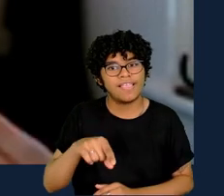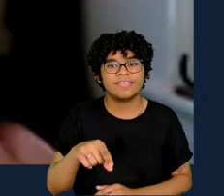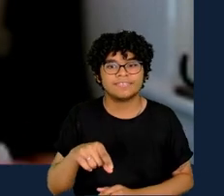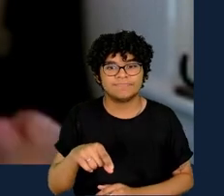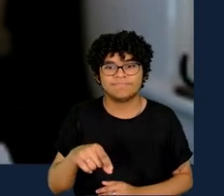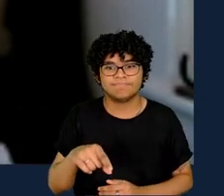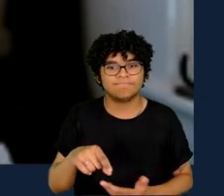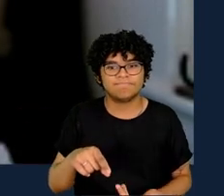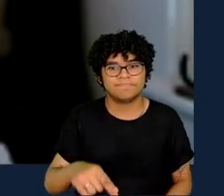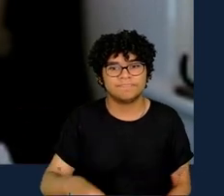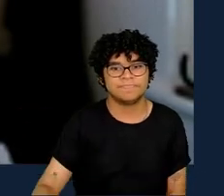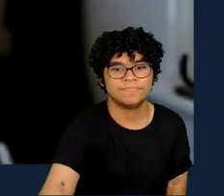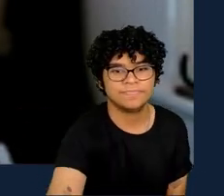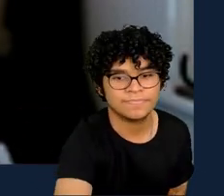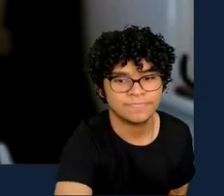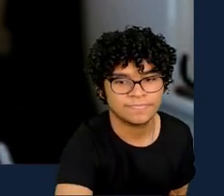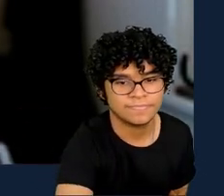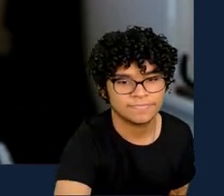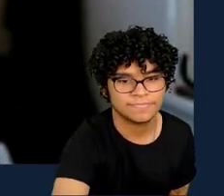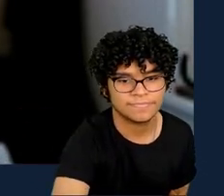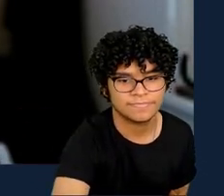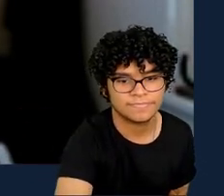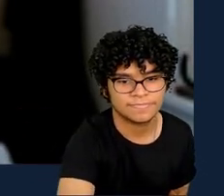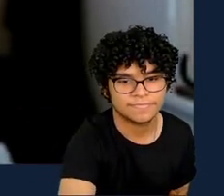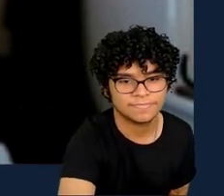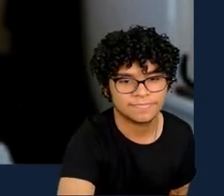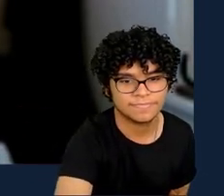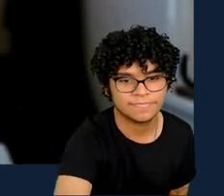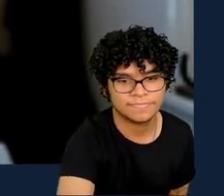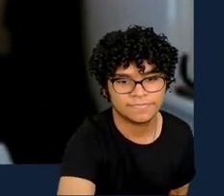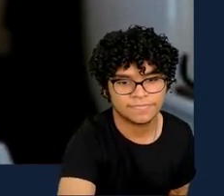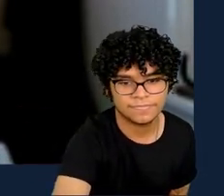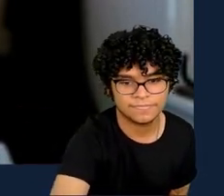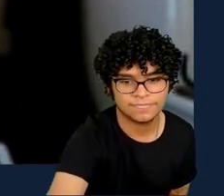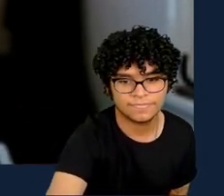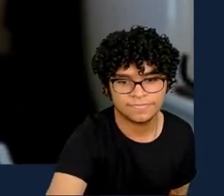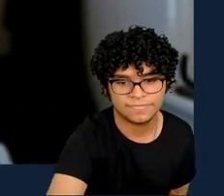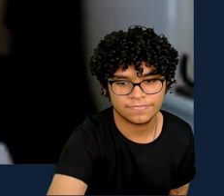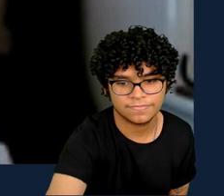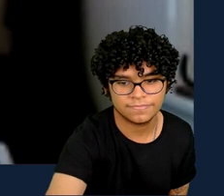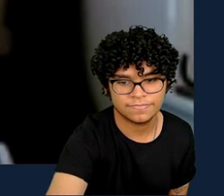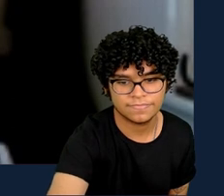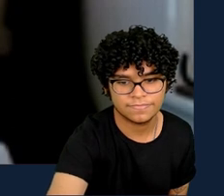bem incerto. Só que a gente sabe que isso existe e está lá, então